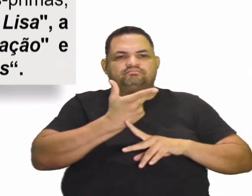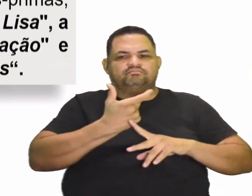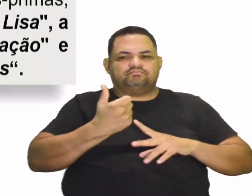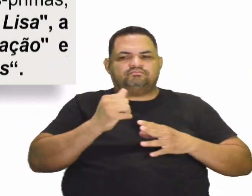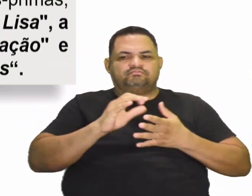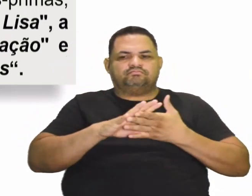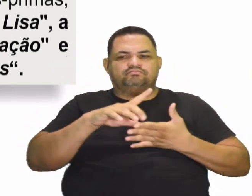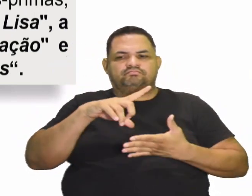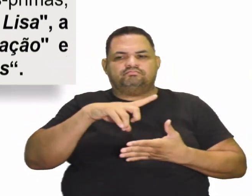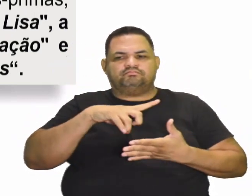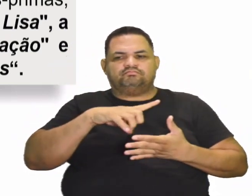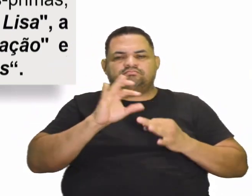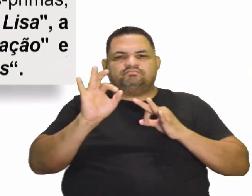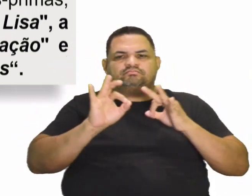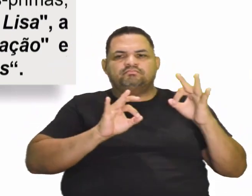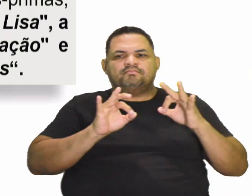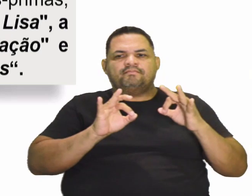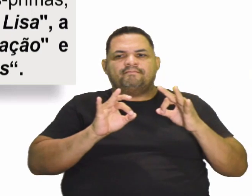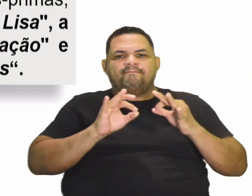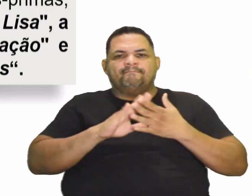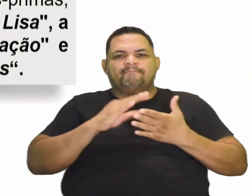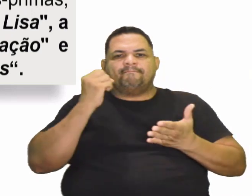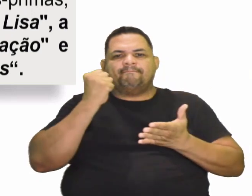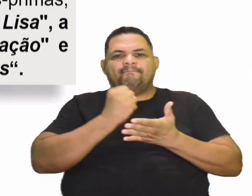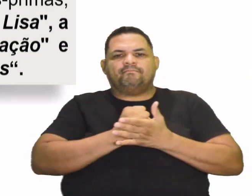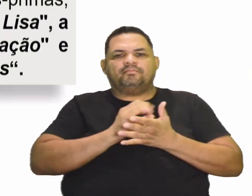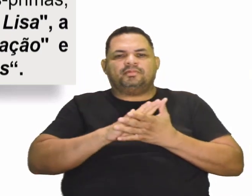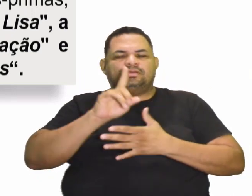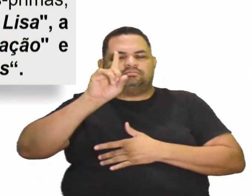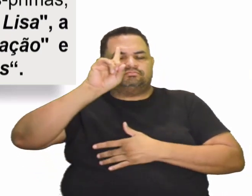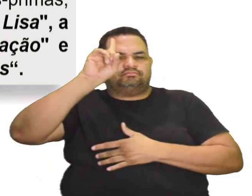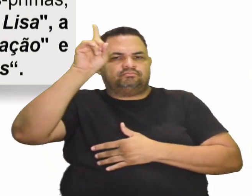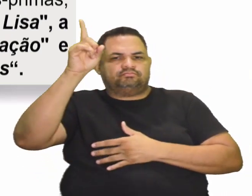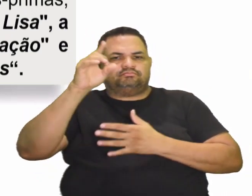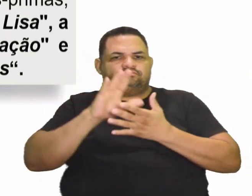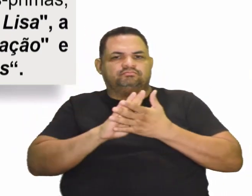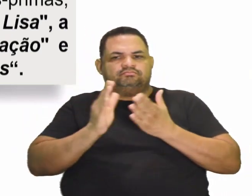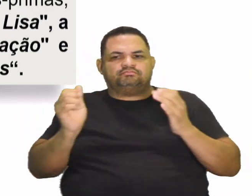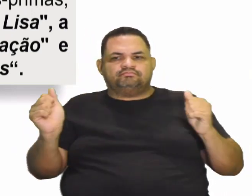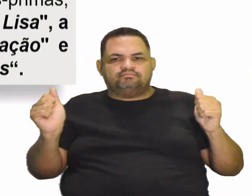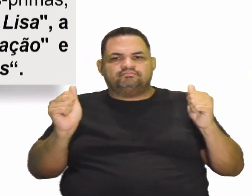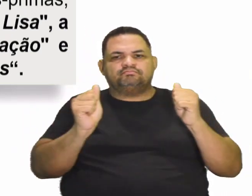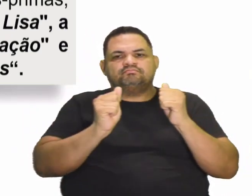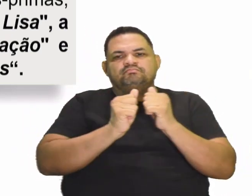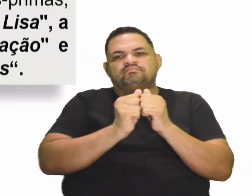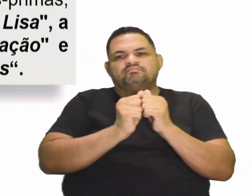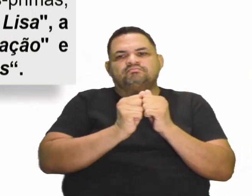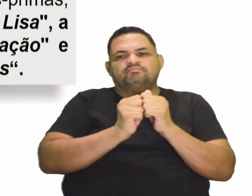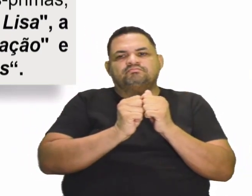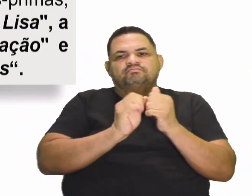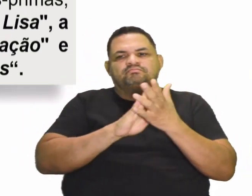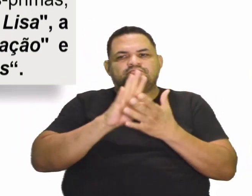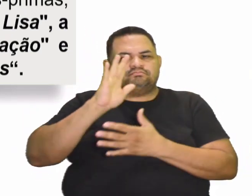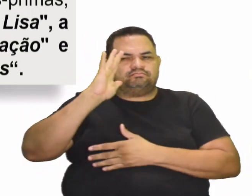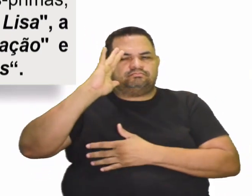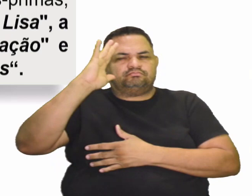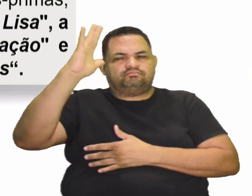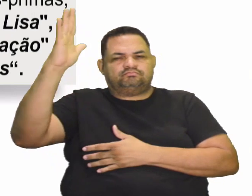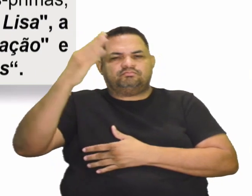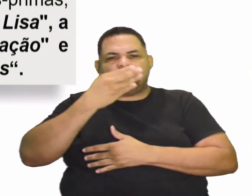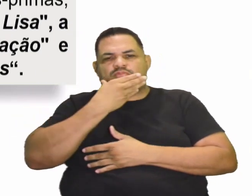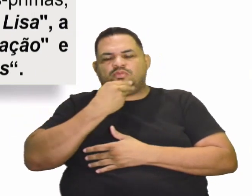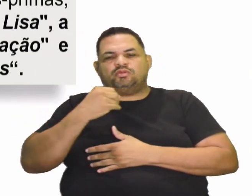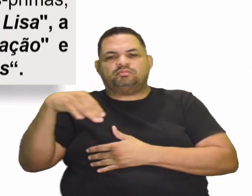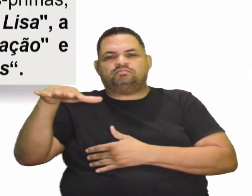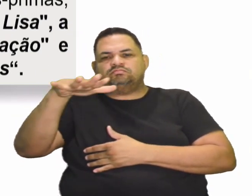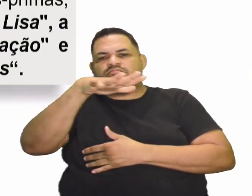ele foi marcado pela genialidade, a aproximação com o imaginário do homem